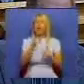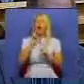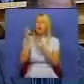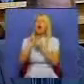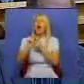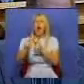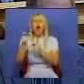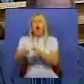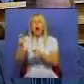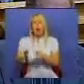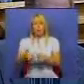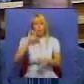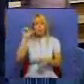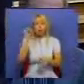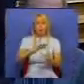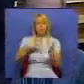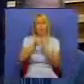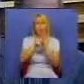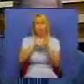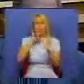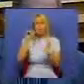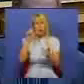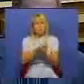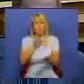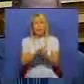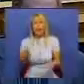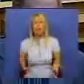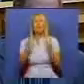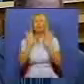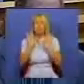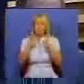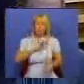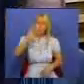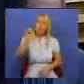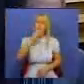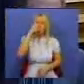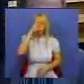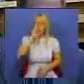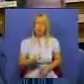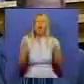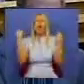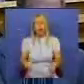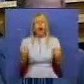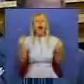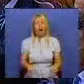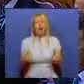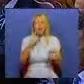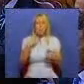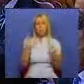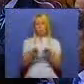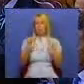publicado o decreto-lei. Mas, Sr. Primeiro-Ministro, permitiu-se aqui uma ginástica com a verdade que é muito criativa.